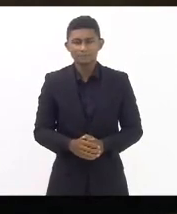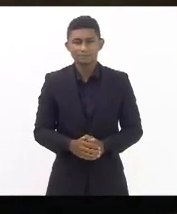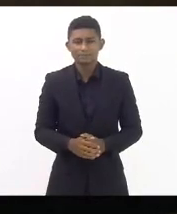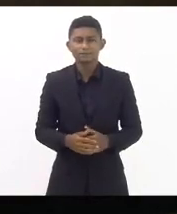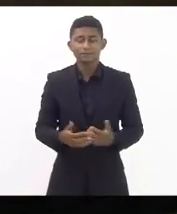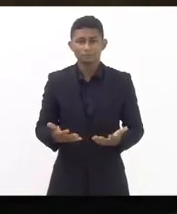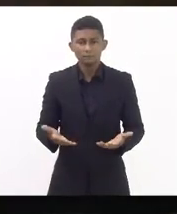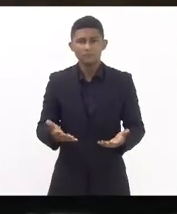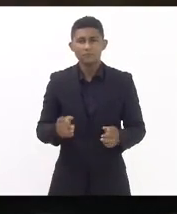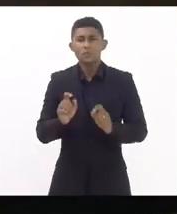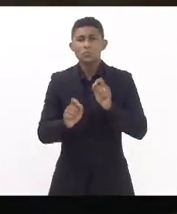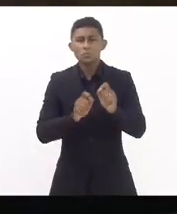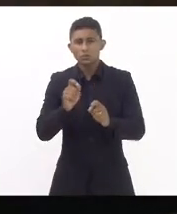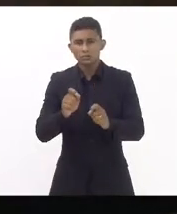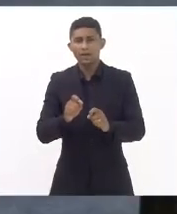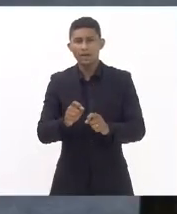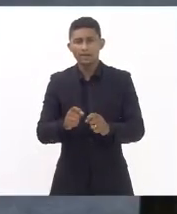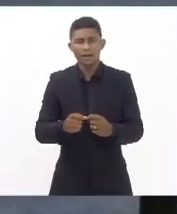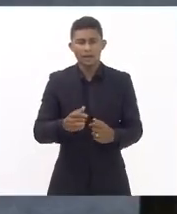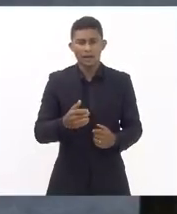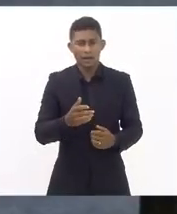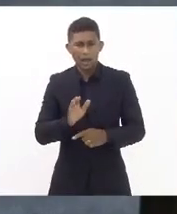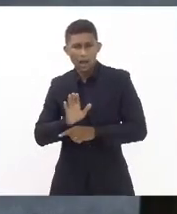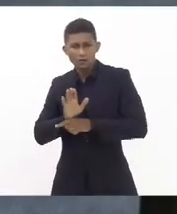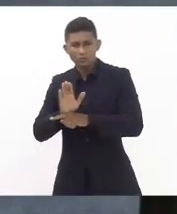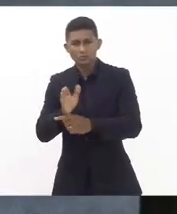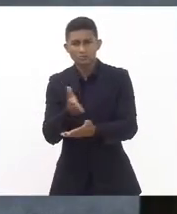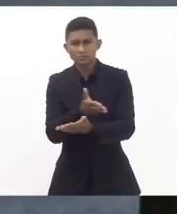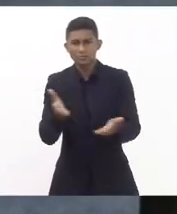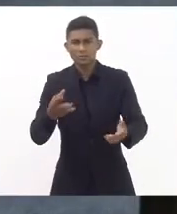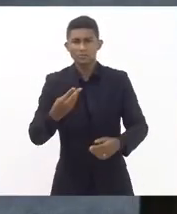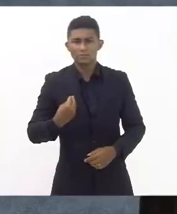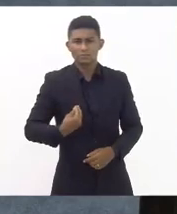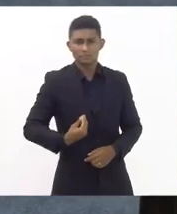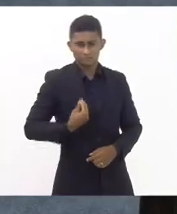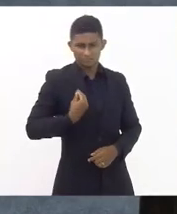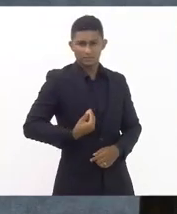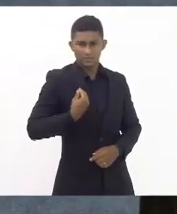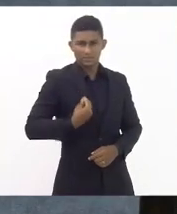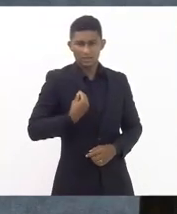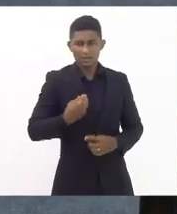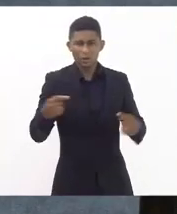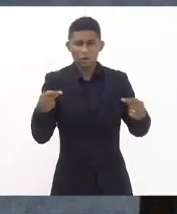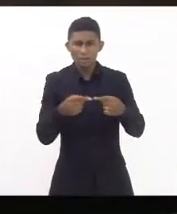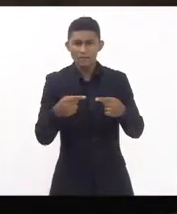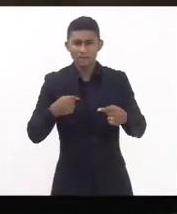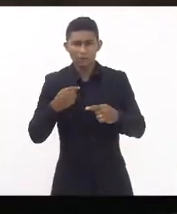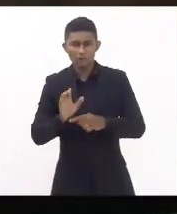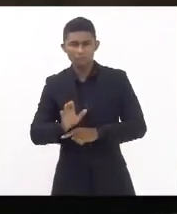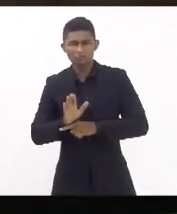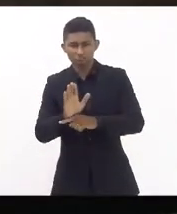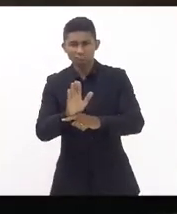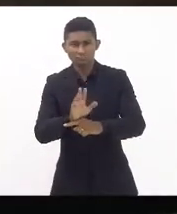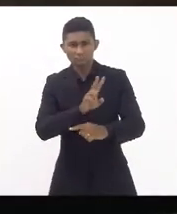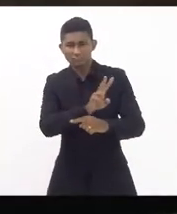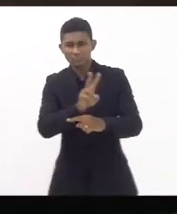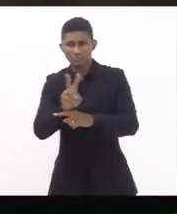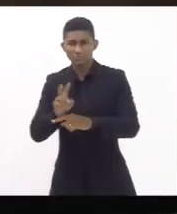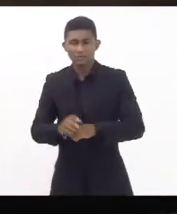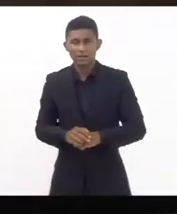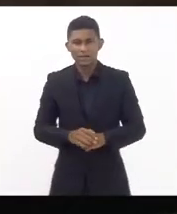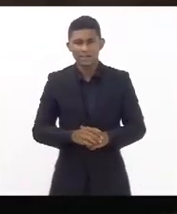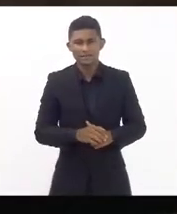dizer defender a vida, como sempre defendeu pela Comissão de Saúde, é defender a dignidade